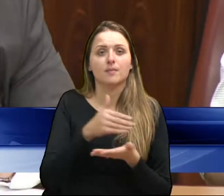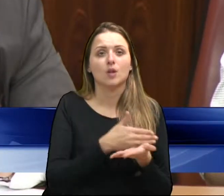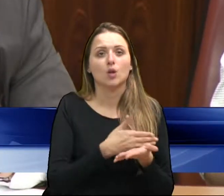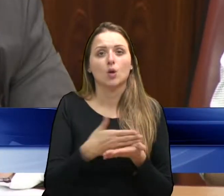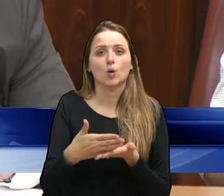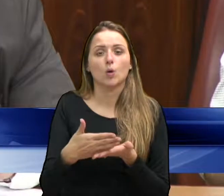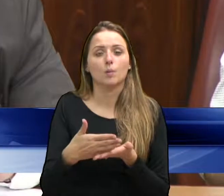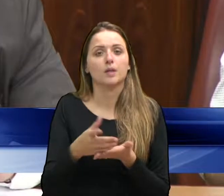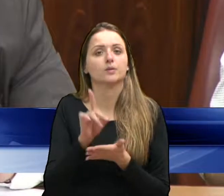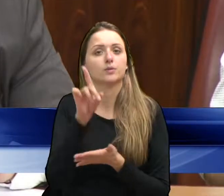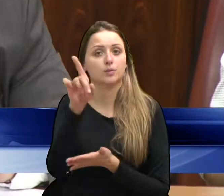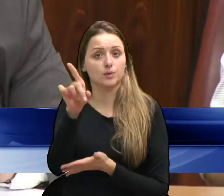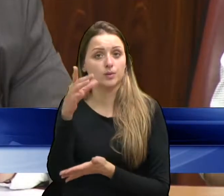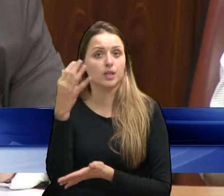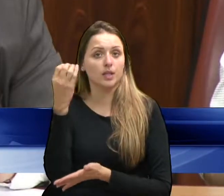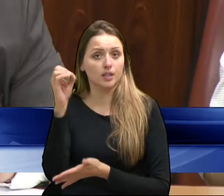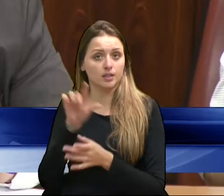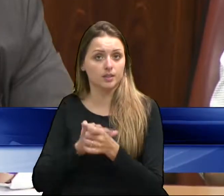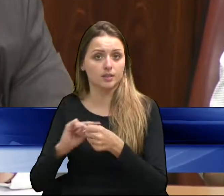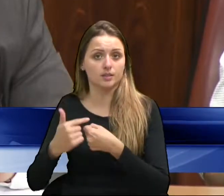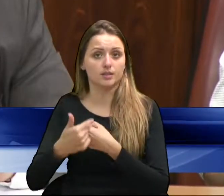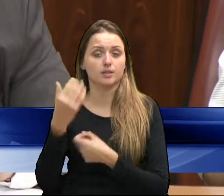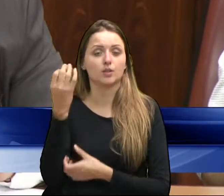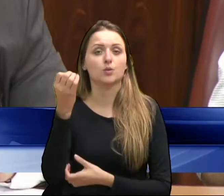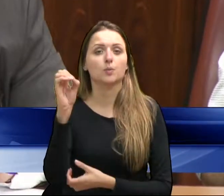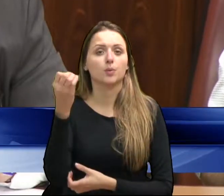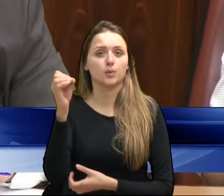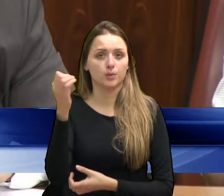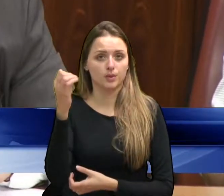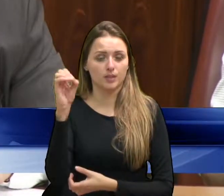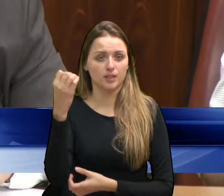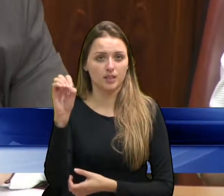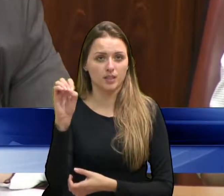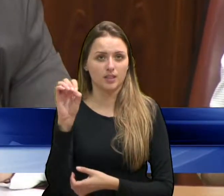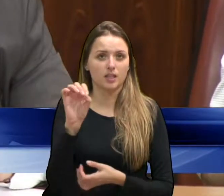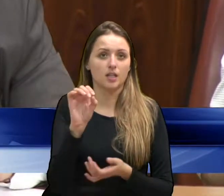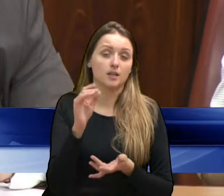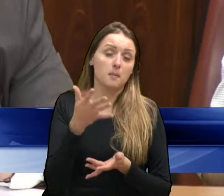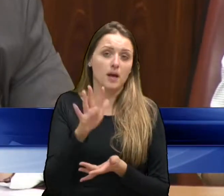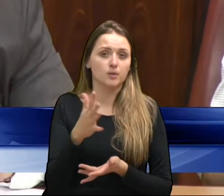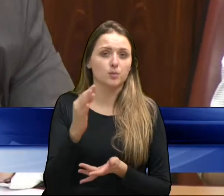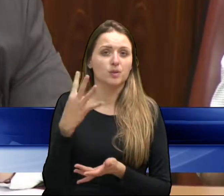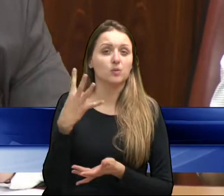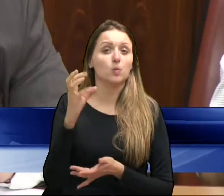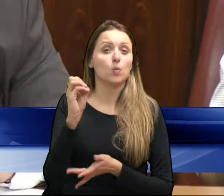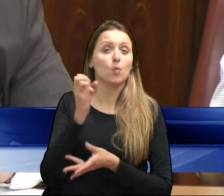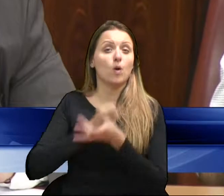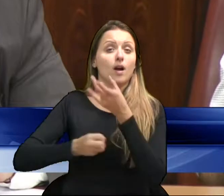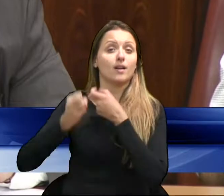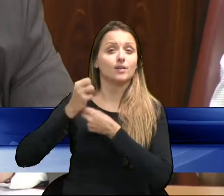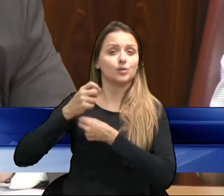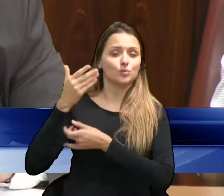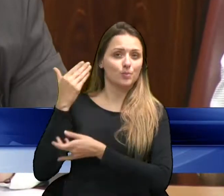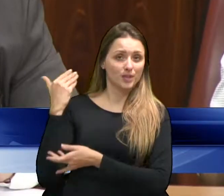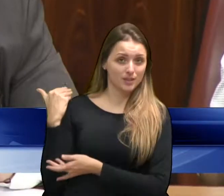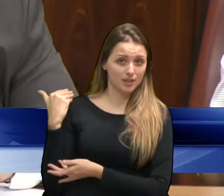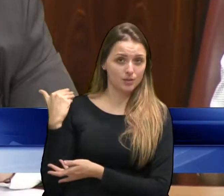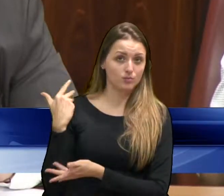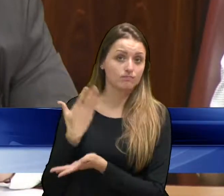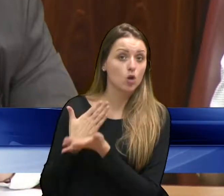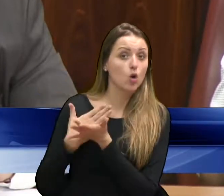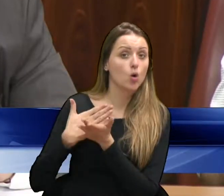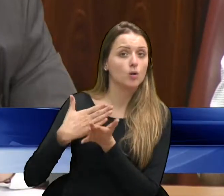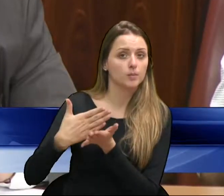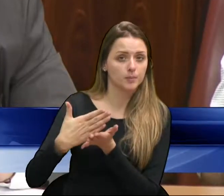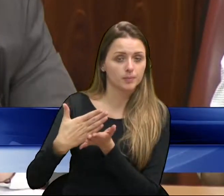Porto Alegre. Ele foi, há cerca de 40 anos atrás, com vista a